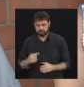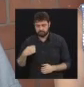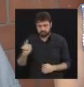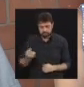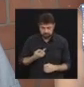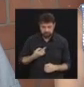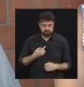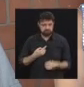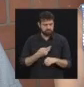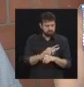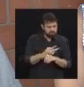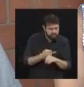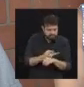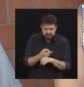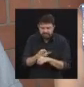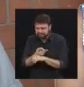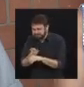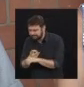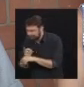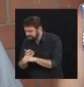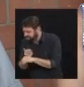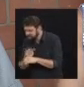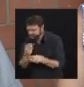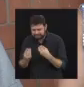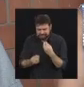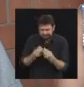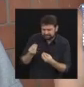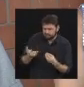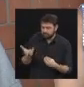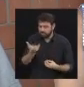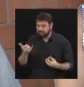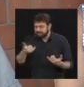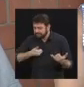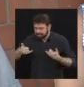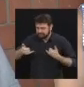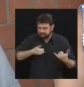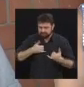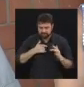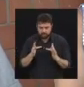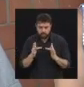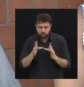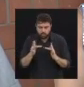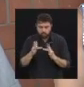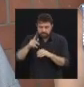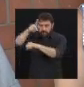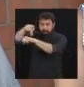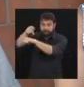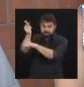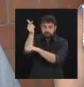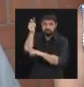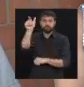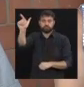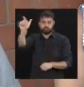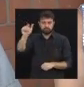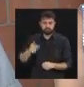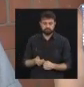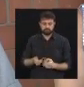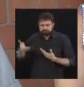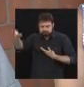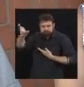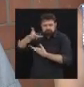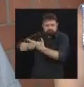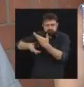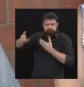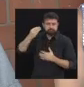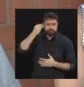enfim, começamos a ir atrás, né? Até em contatos com pessoas no exterior, né?